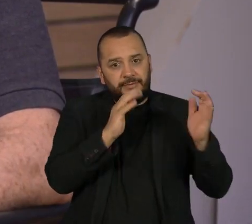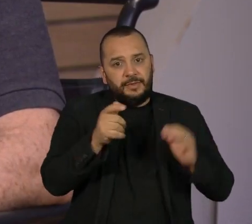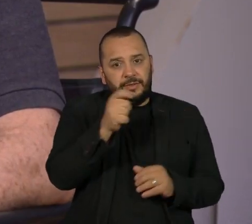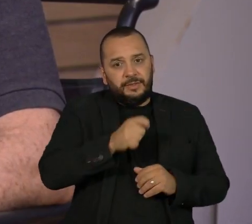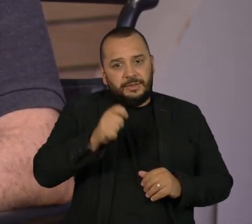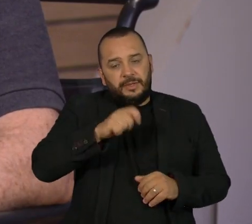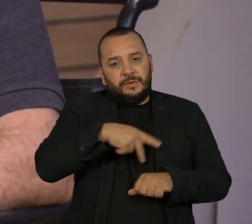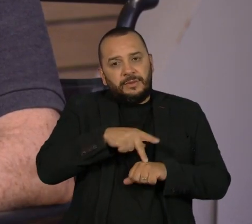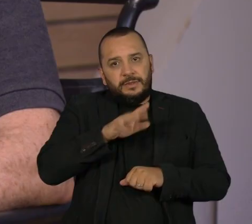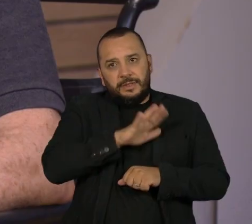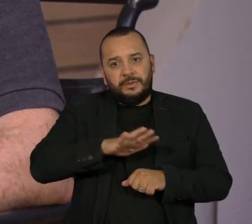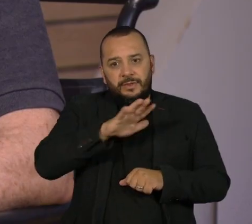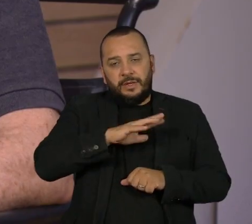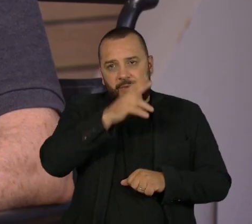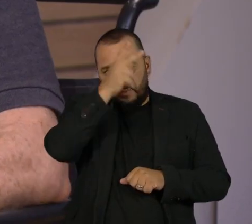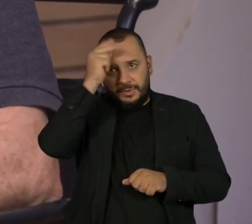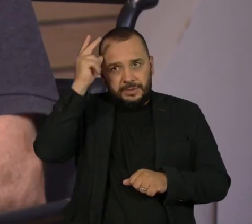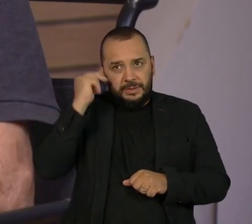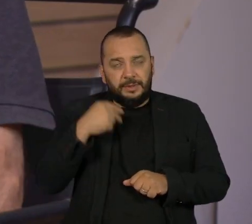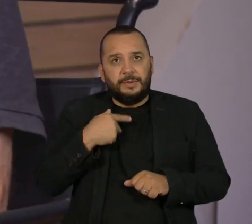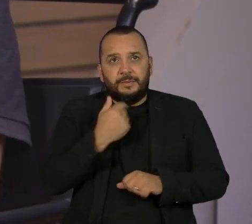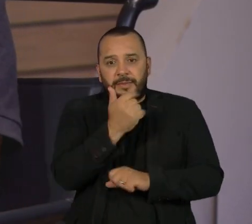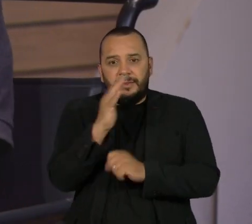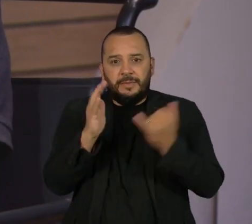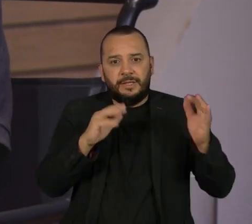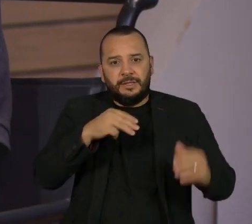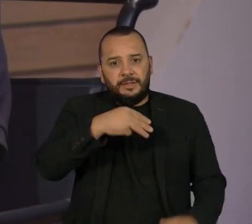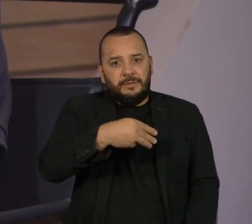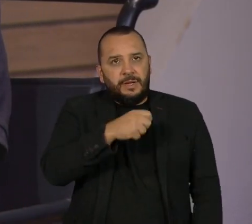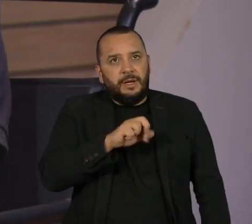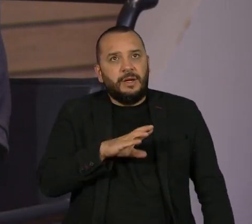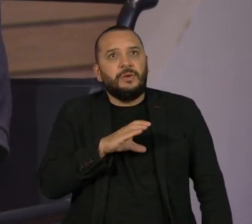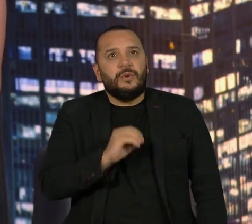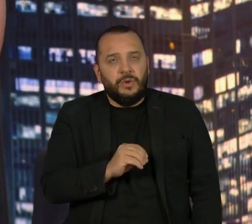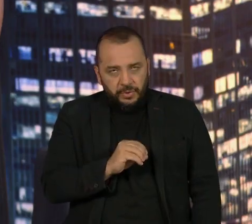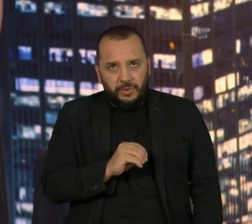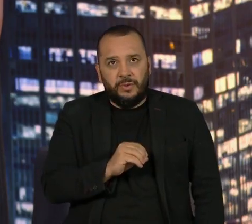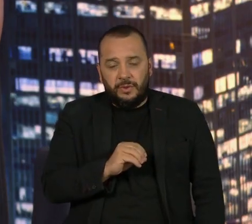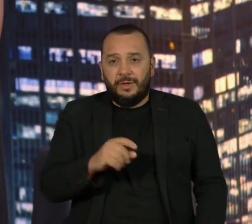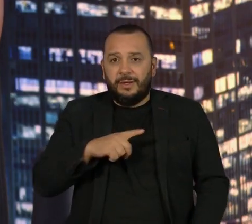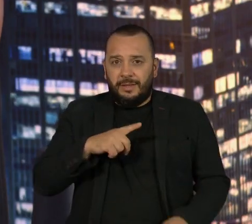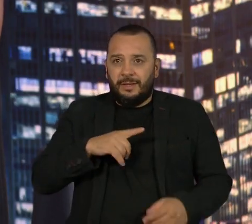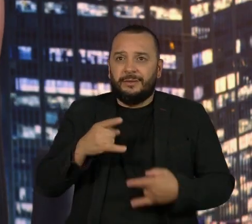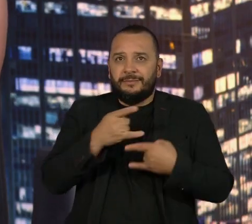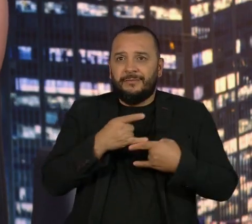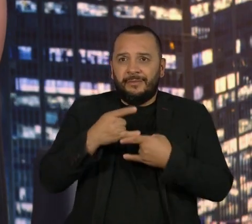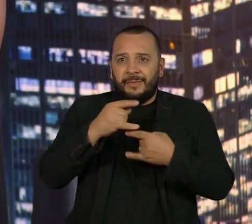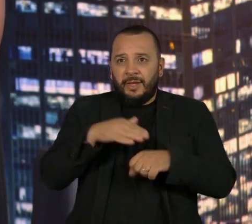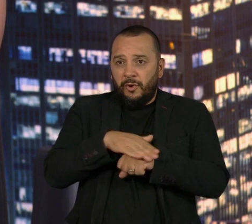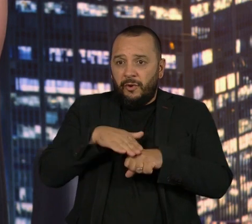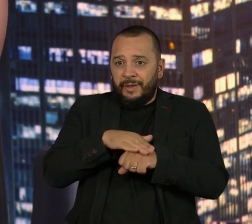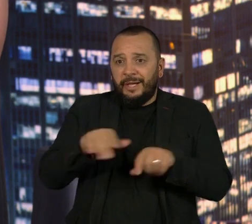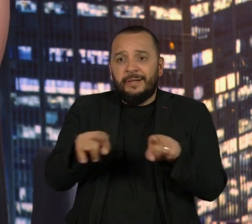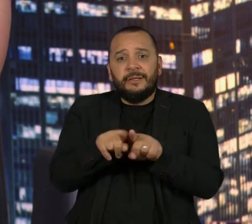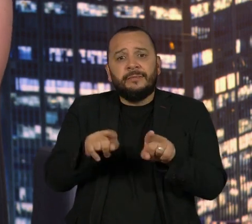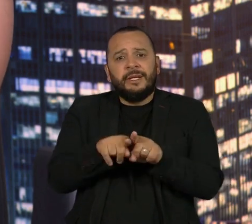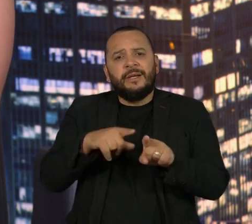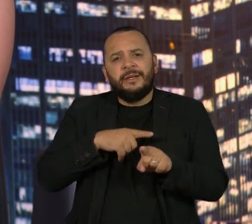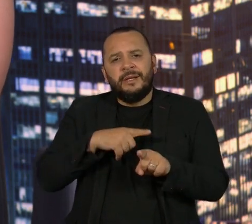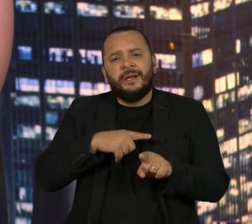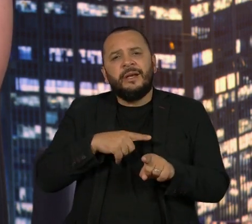Associação Nacional de Municípios e Meio Ambiente, o Mário Mantovani. De forma remota, eu vou conversar ainda com a coordenação